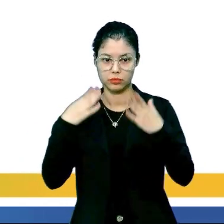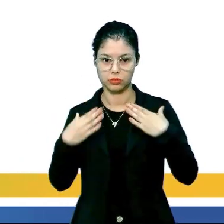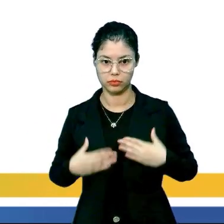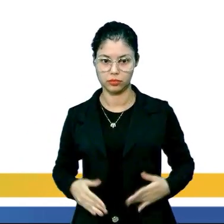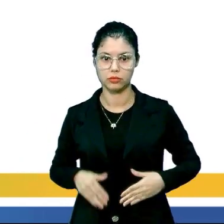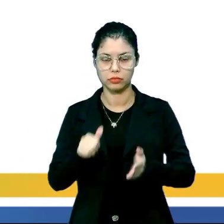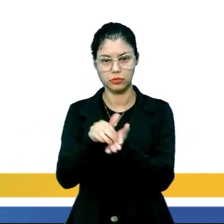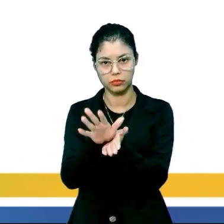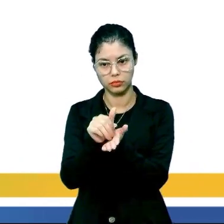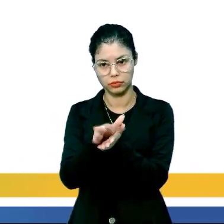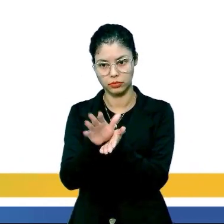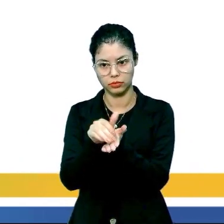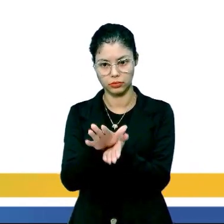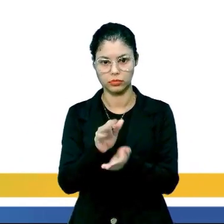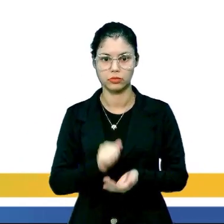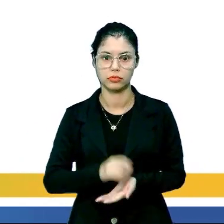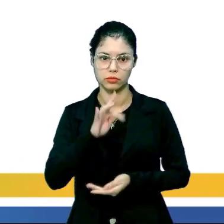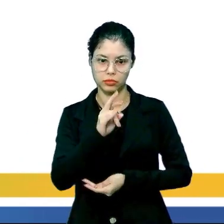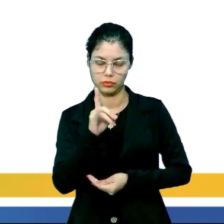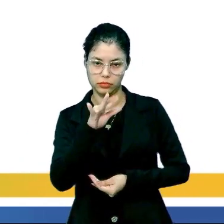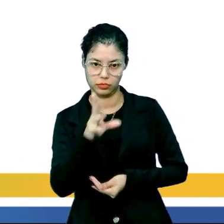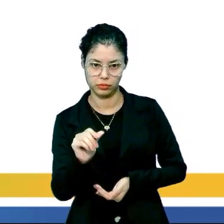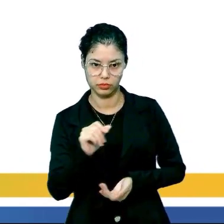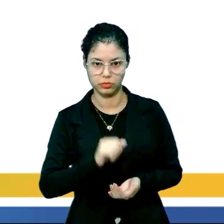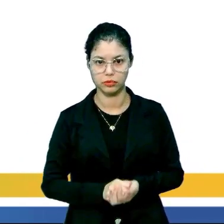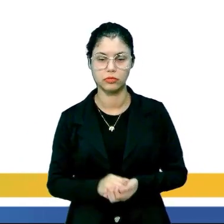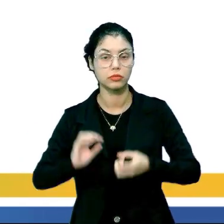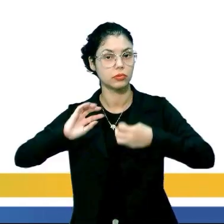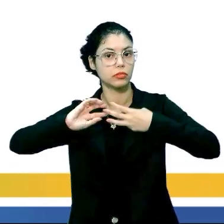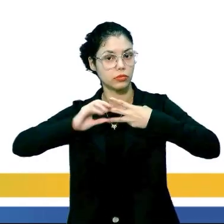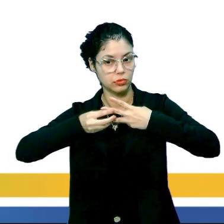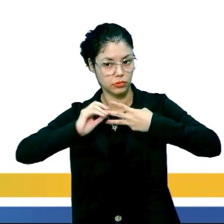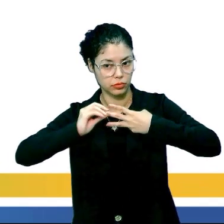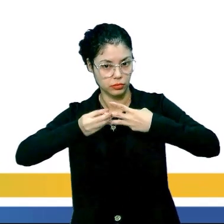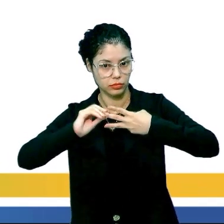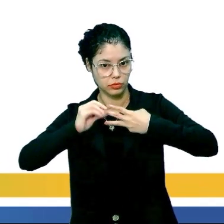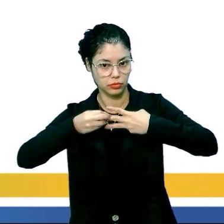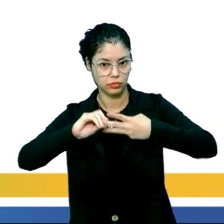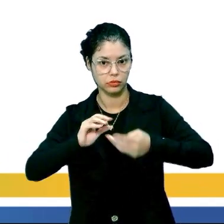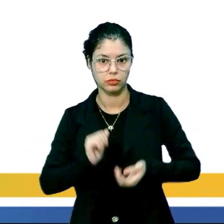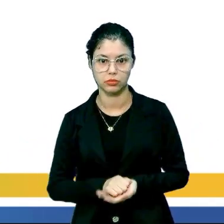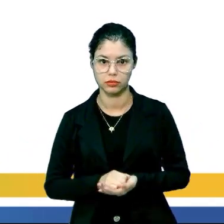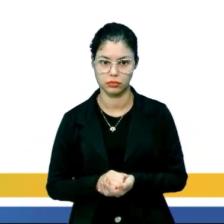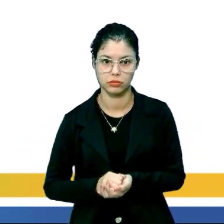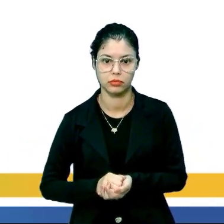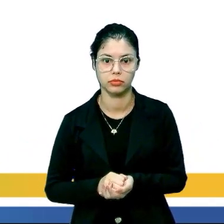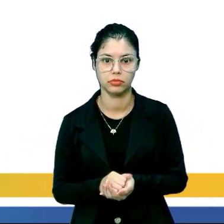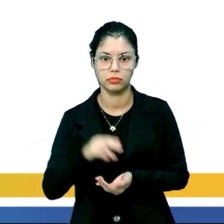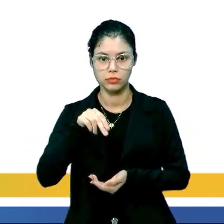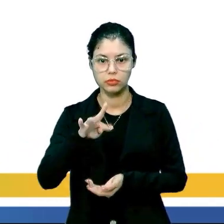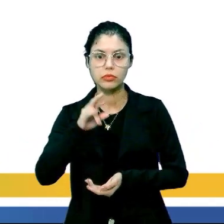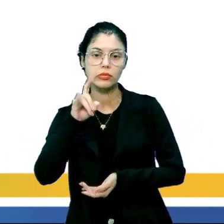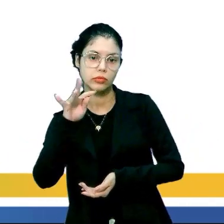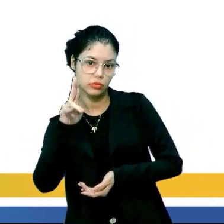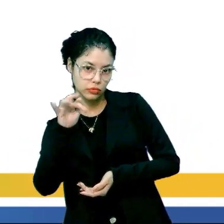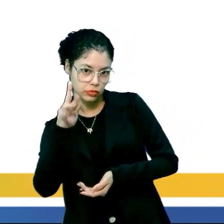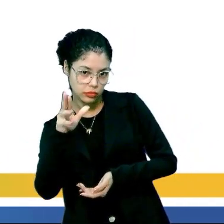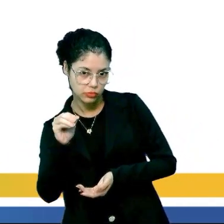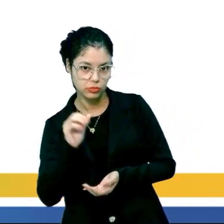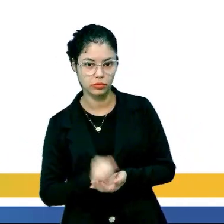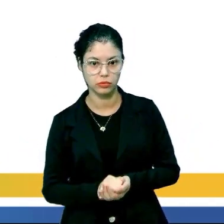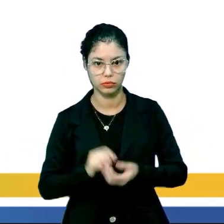do corpo. A função é o quê? Eliminar esses micro-organismos. Temos os celulares, conhecidos como